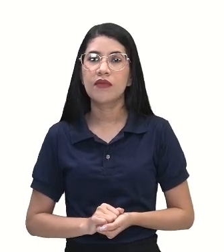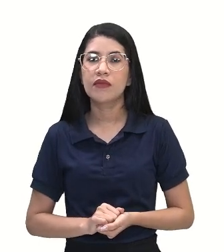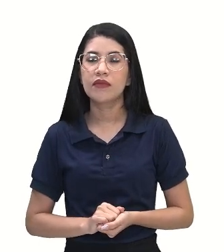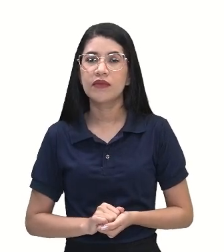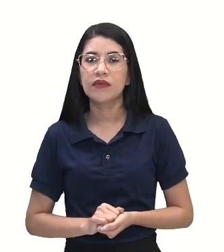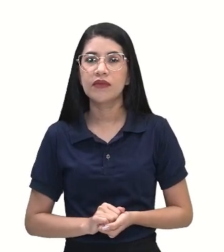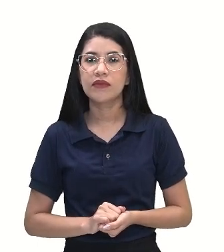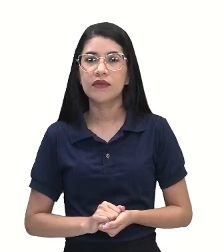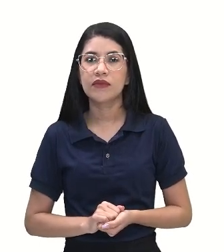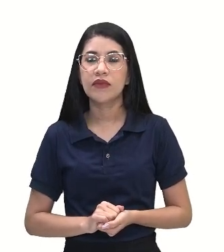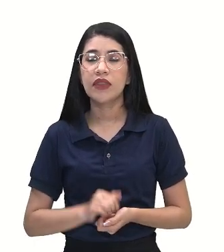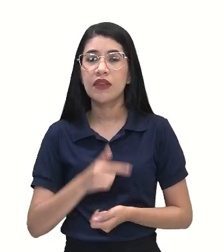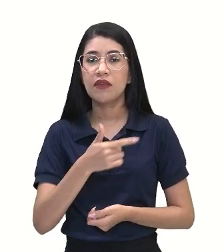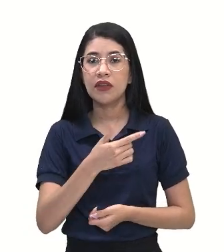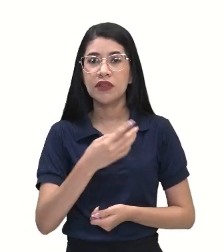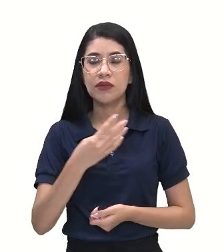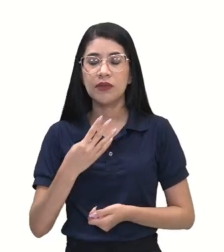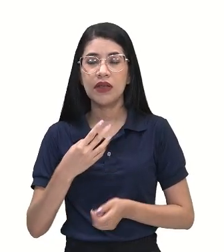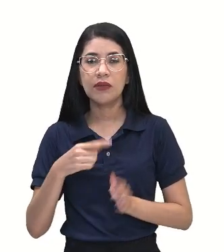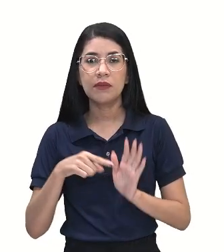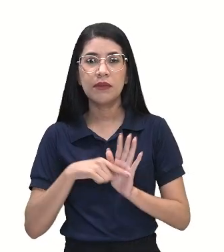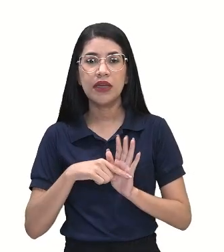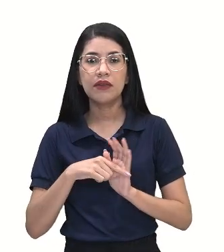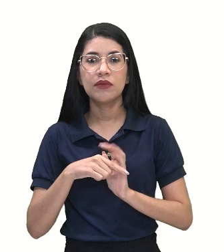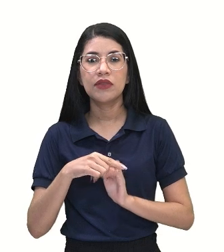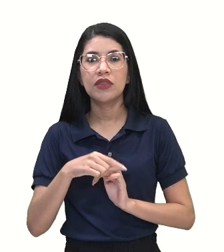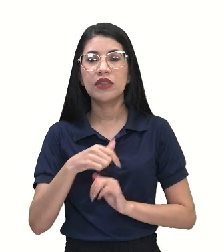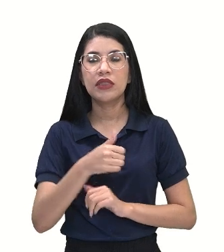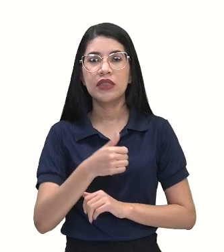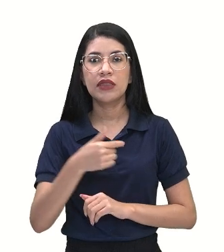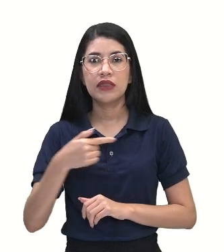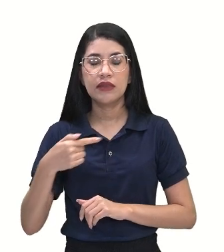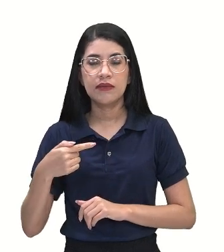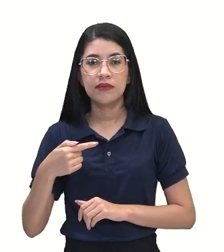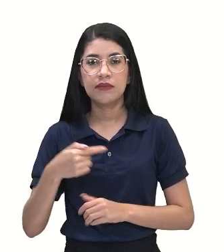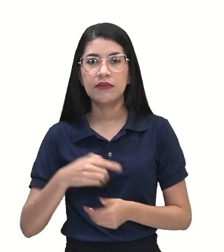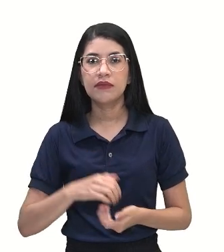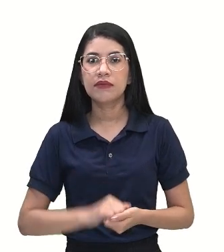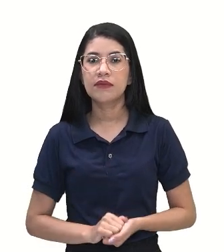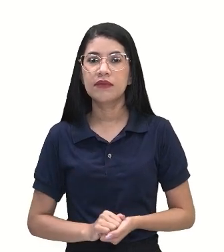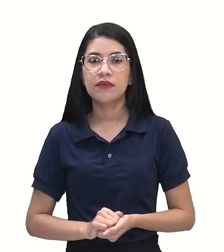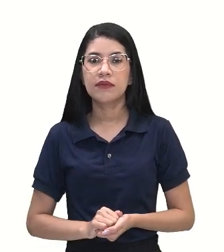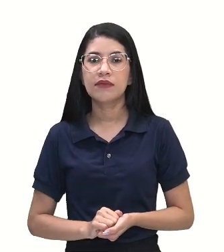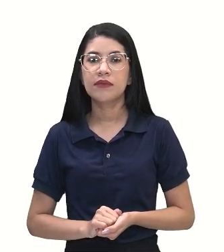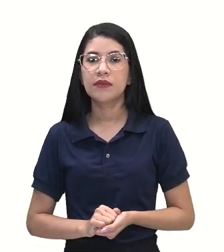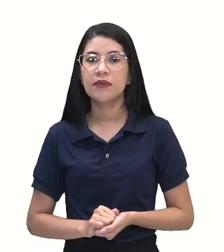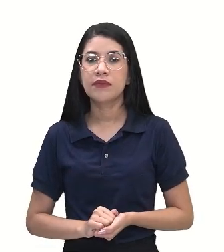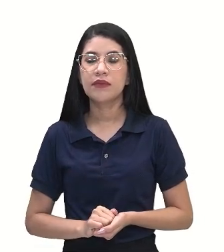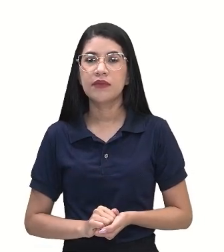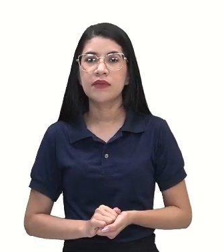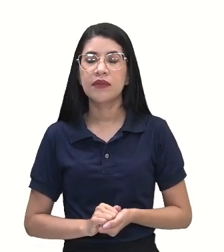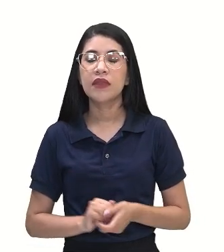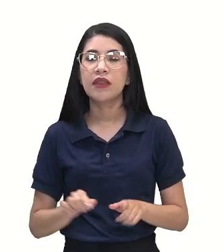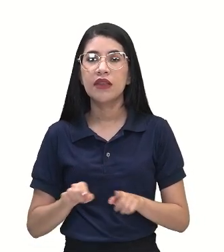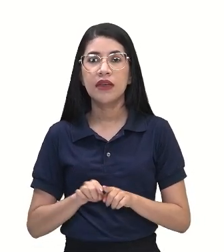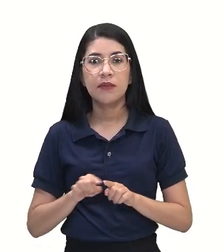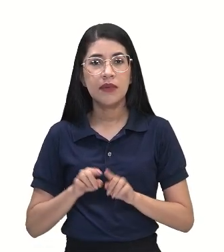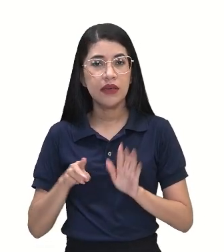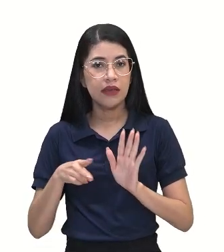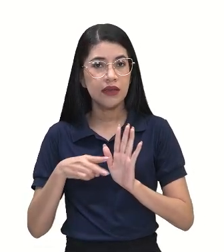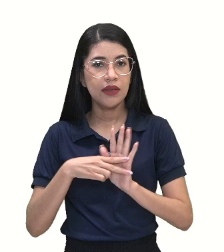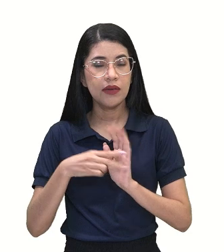24 menos 17. 24 menos 17 dá 7